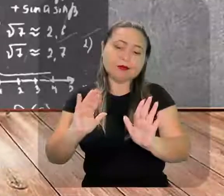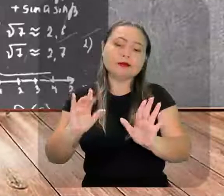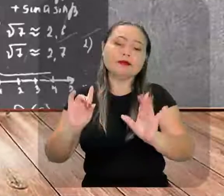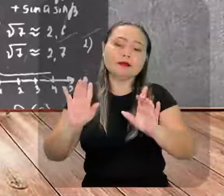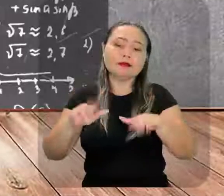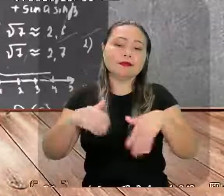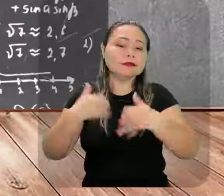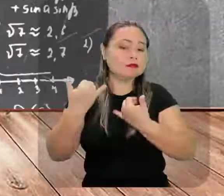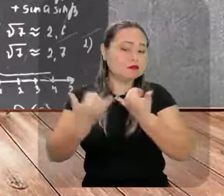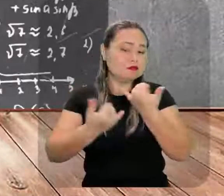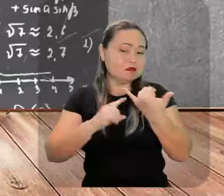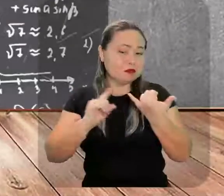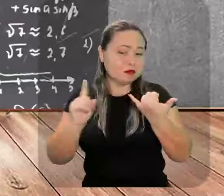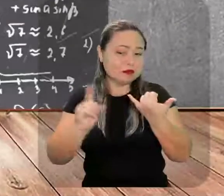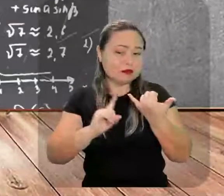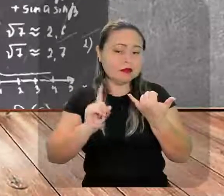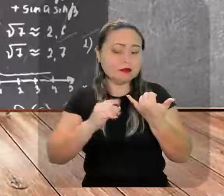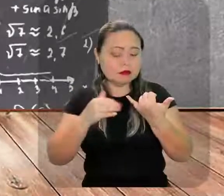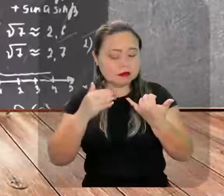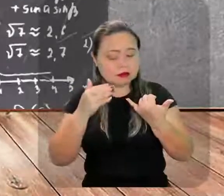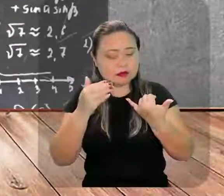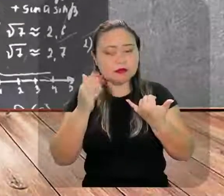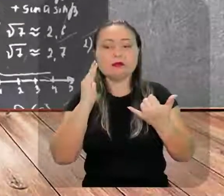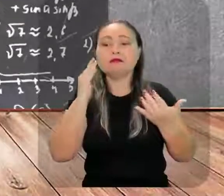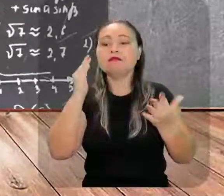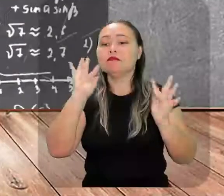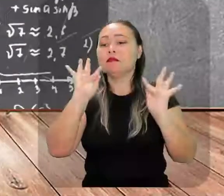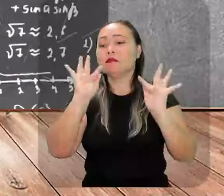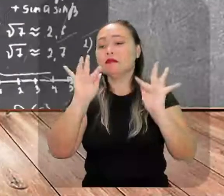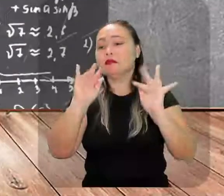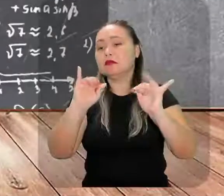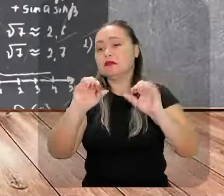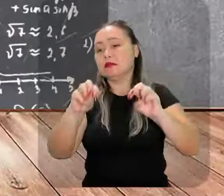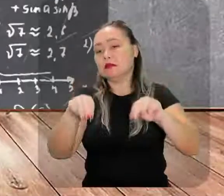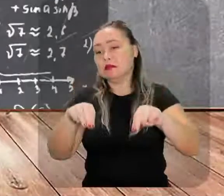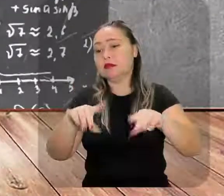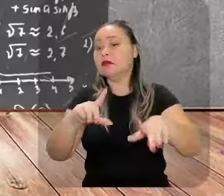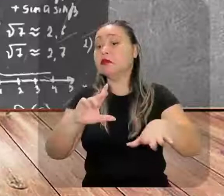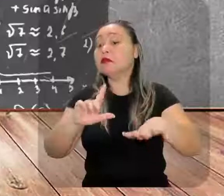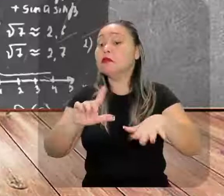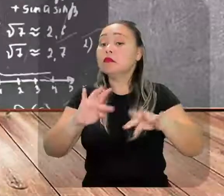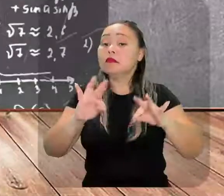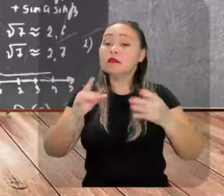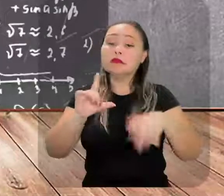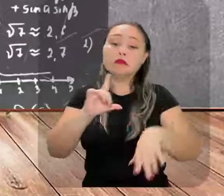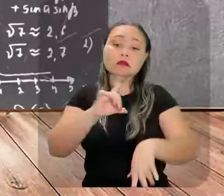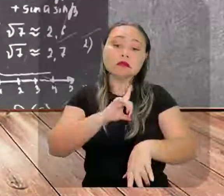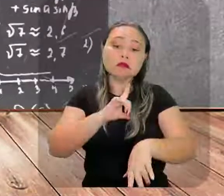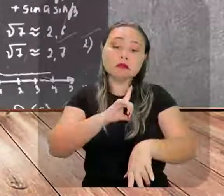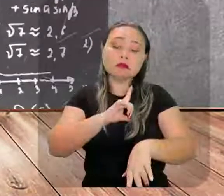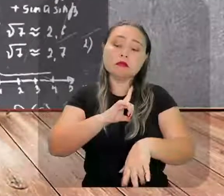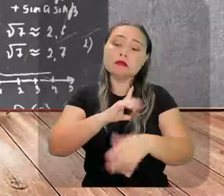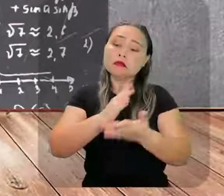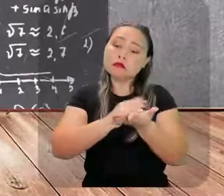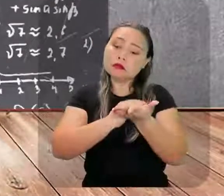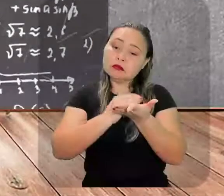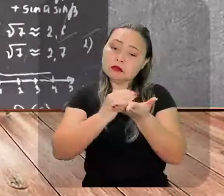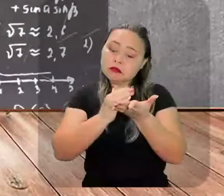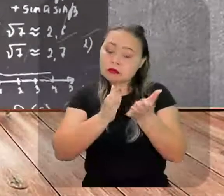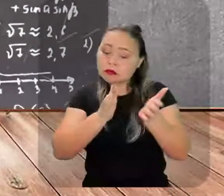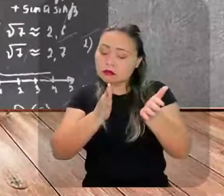é brincadeira, no rumo do fim. Mas assim, ó, tudo tem um começo, né? Tem um